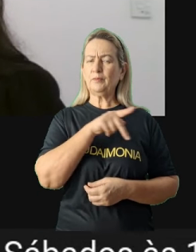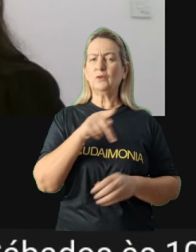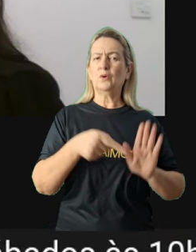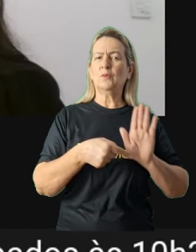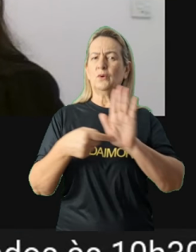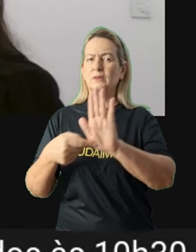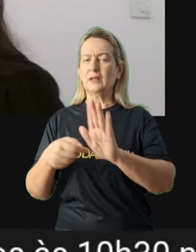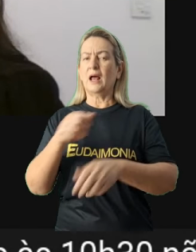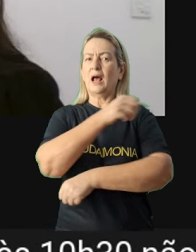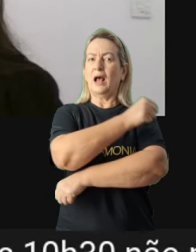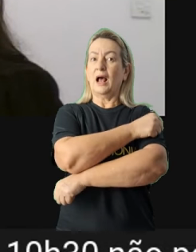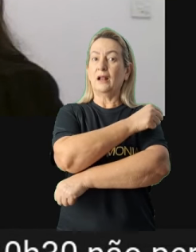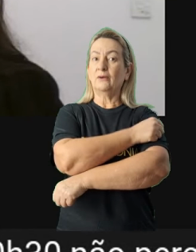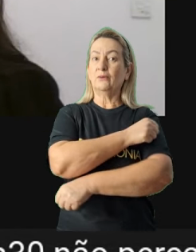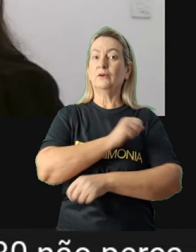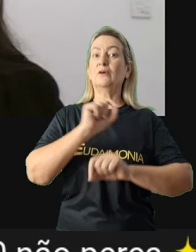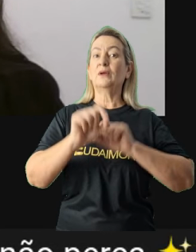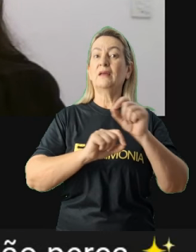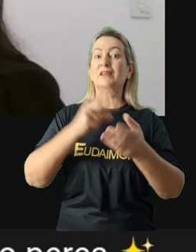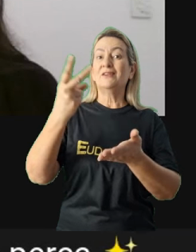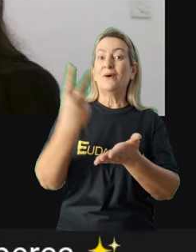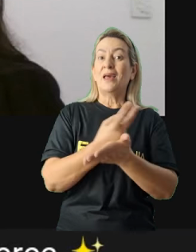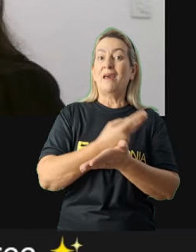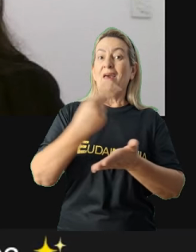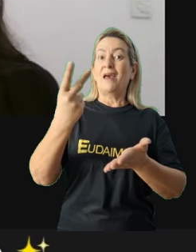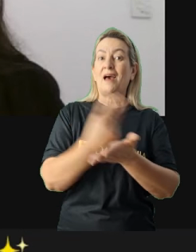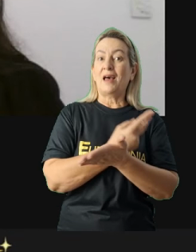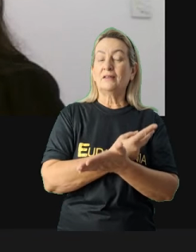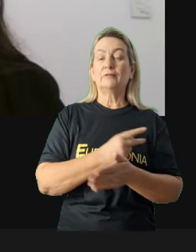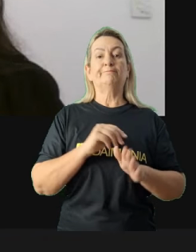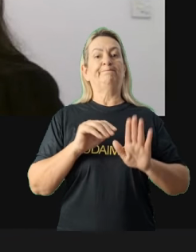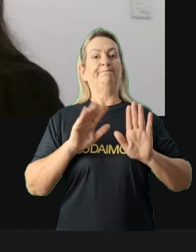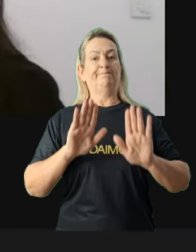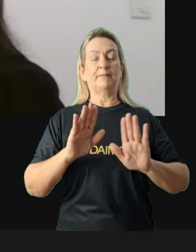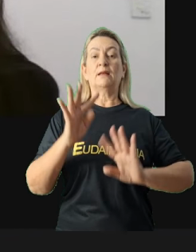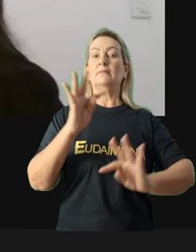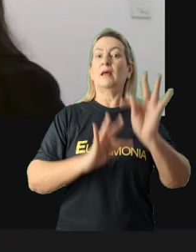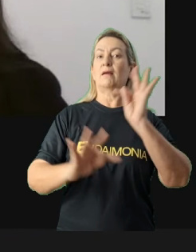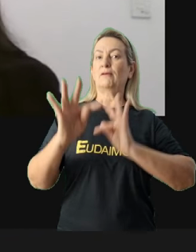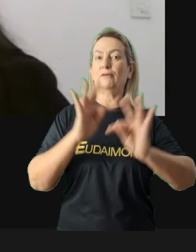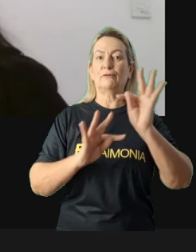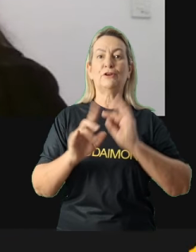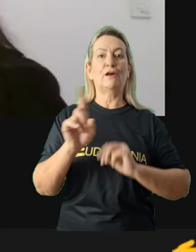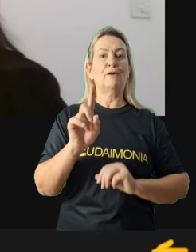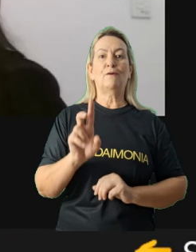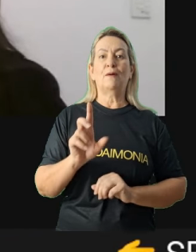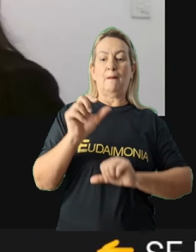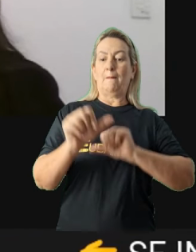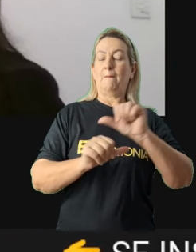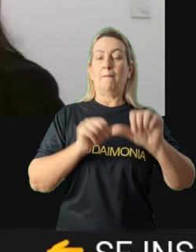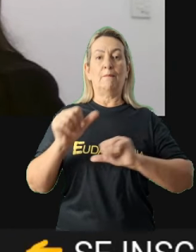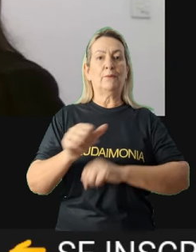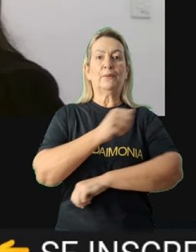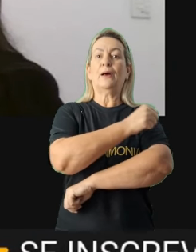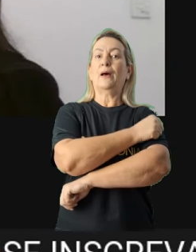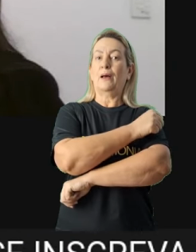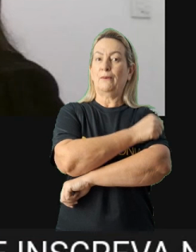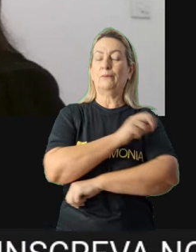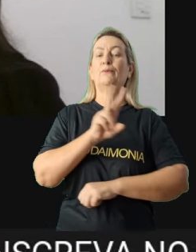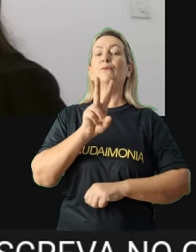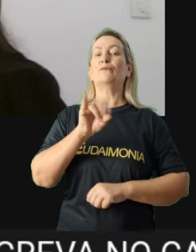mostrar aluno fazendo coisa errada. Ô, gente, nós estamos aqui para discutir algo que não vai mudar. A tecnologia virou, ela está aí e